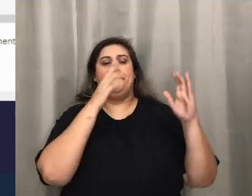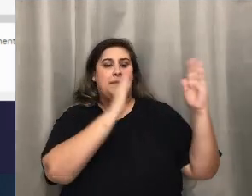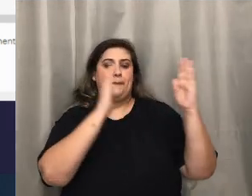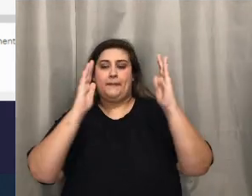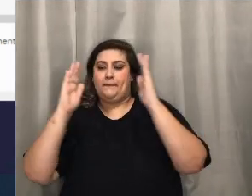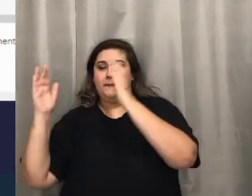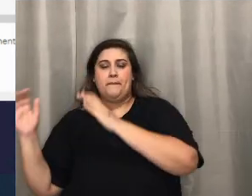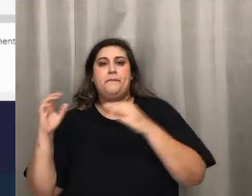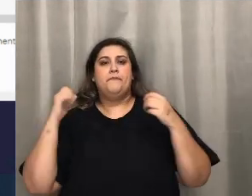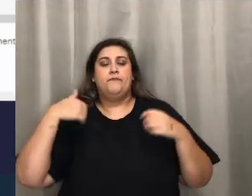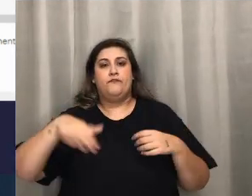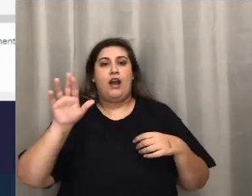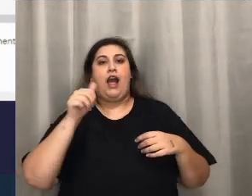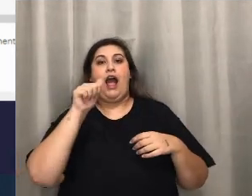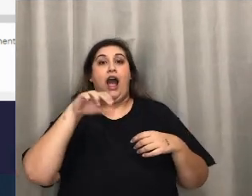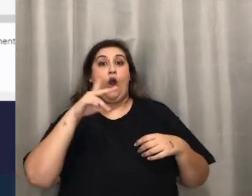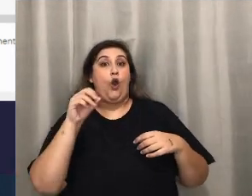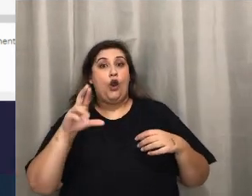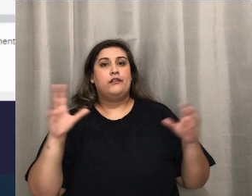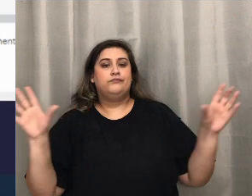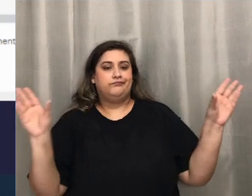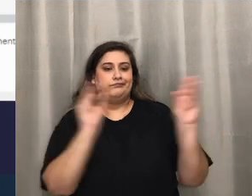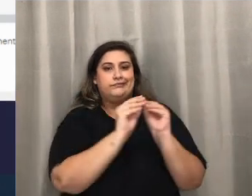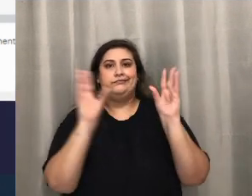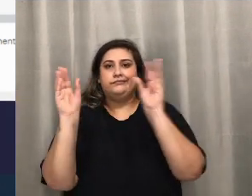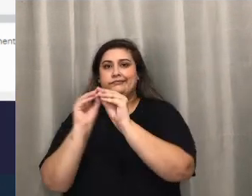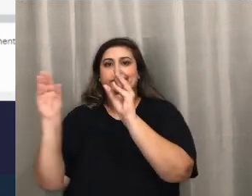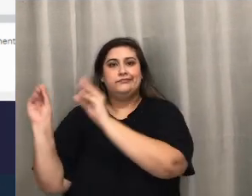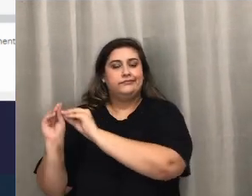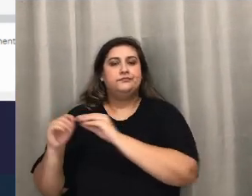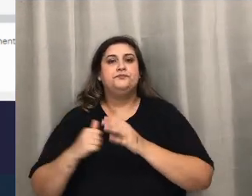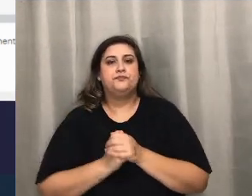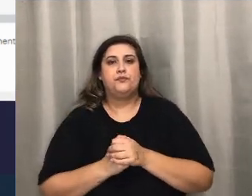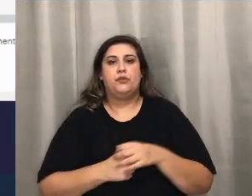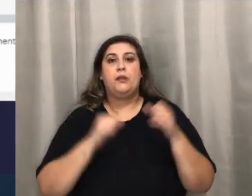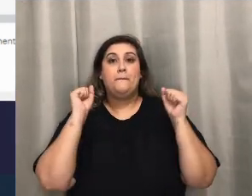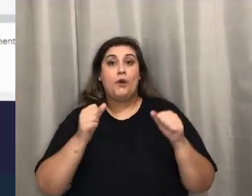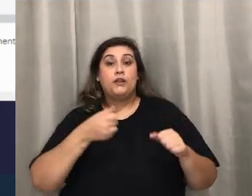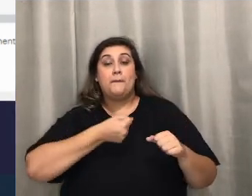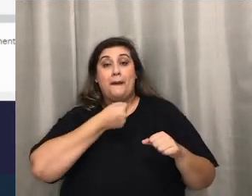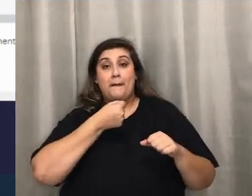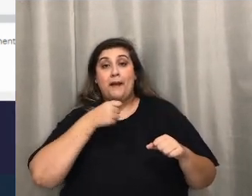que o Anchor vai fazer essa junção dos trechos. Pode gravar por aqui e aplicar efeitos de som, por